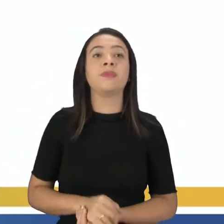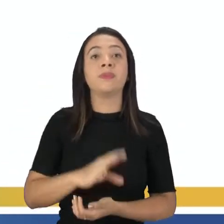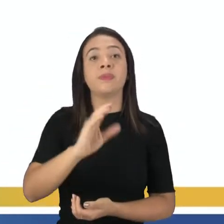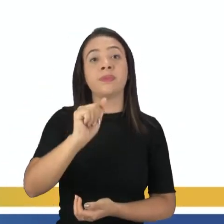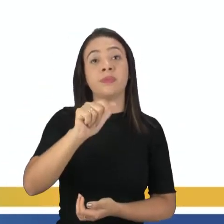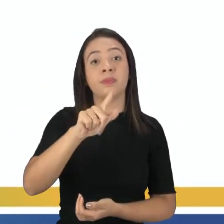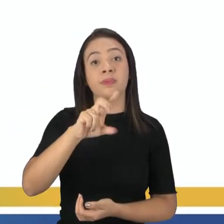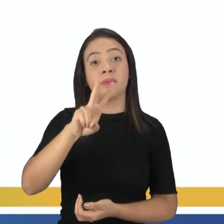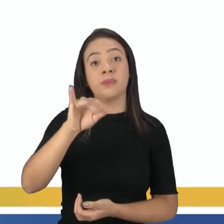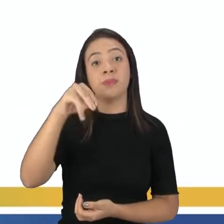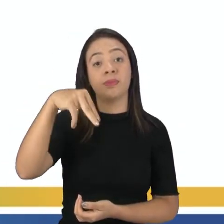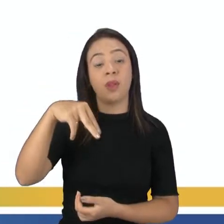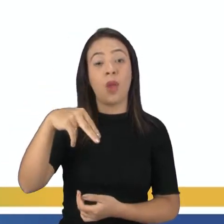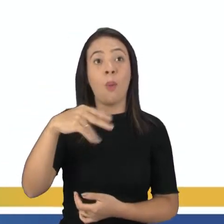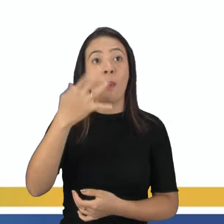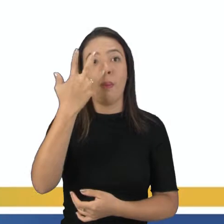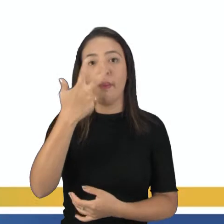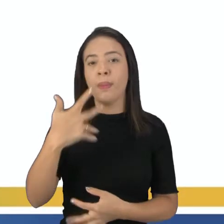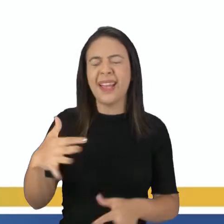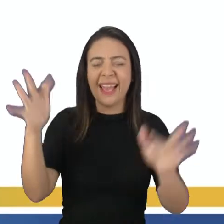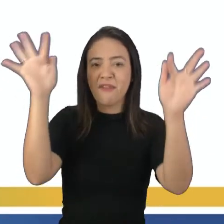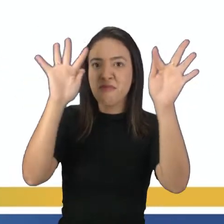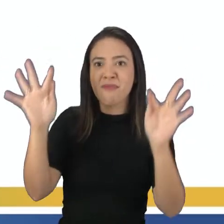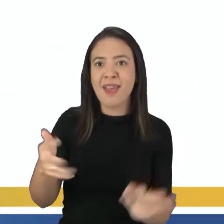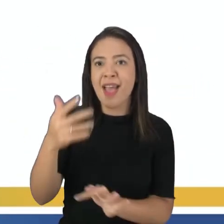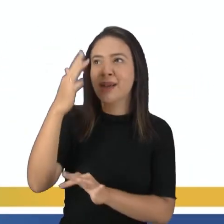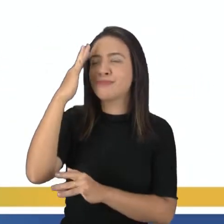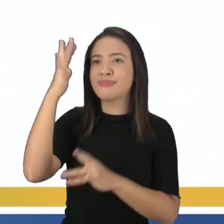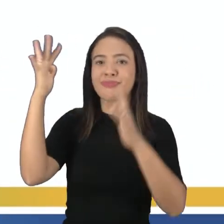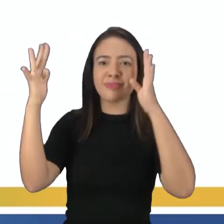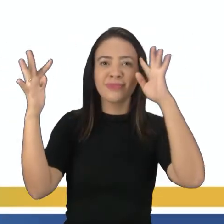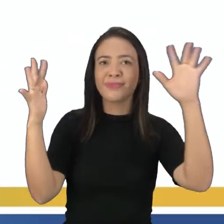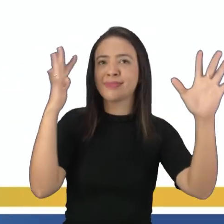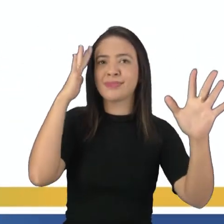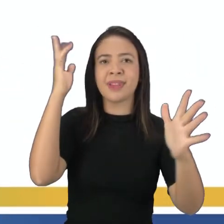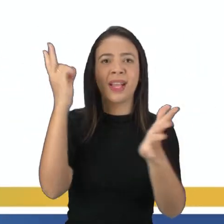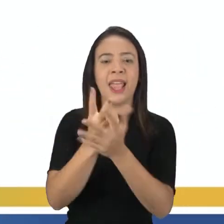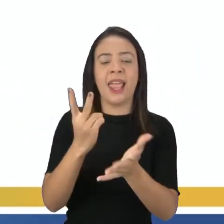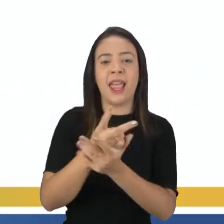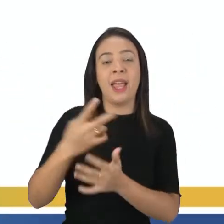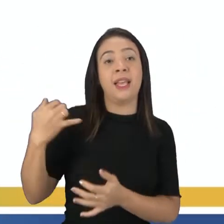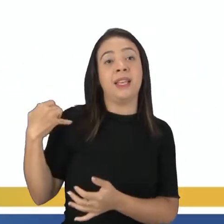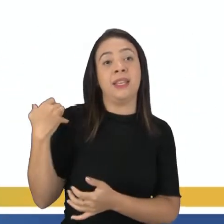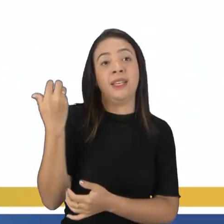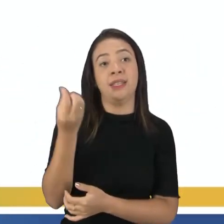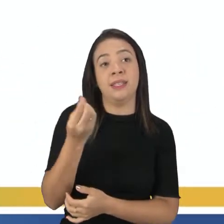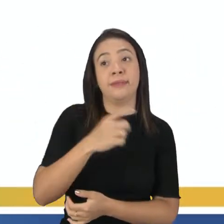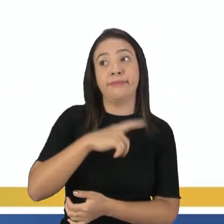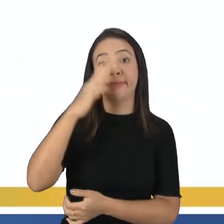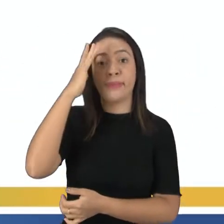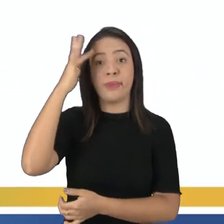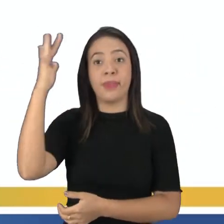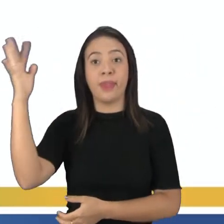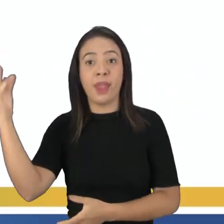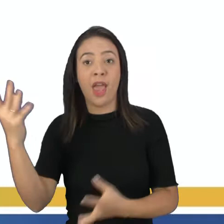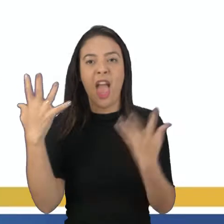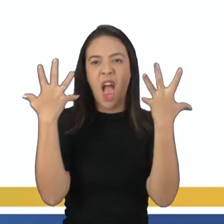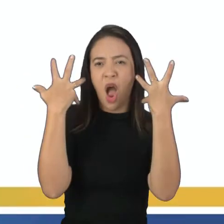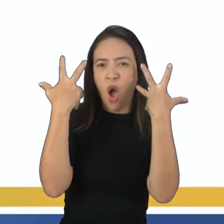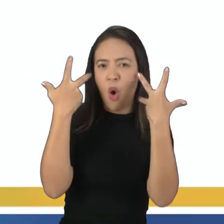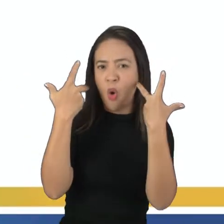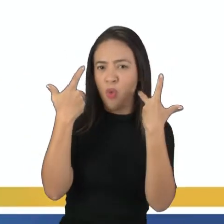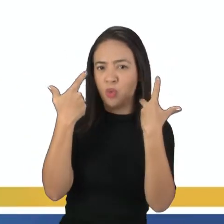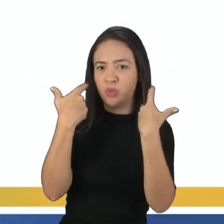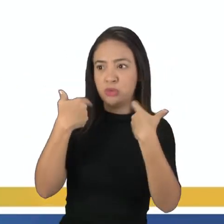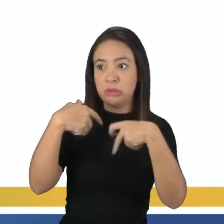é uma criança feliz e muito criativa. Tem 6 anos e imagina que Haroldo, seu tigre de pelúcia, é um tigre